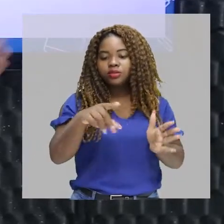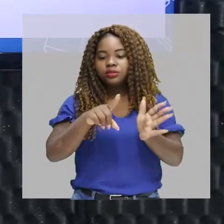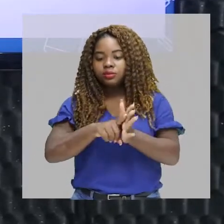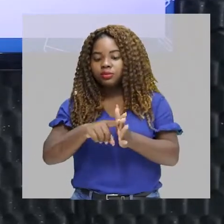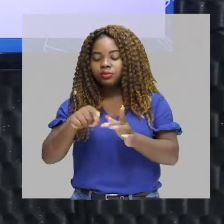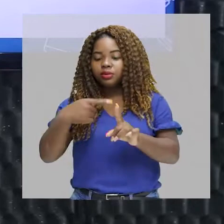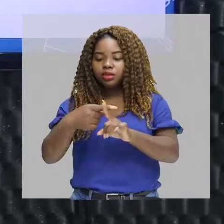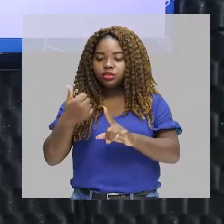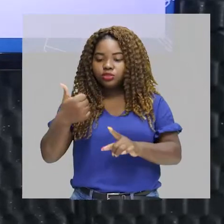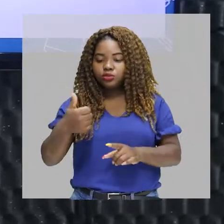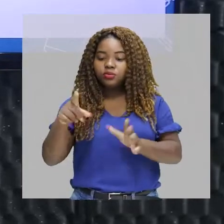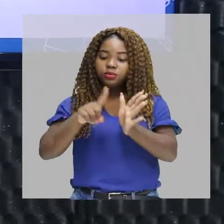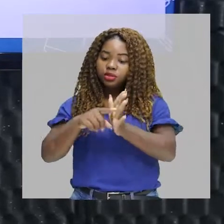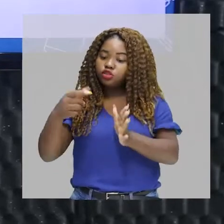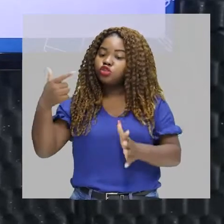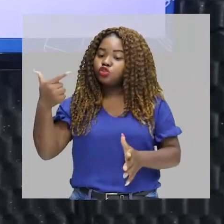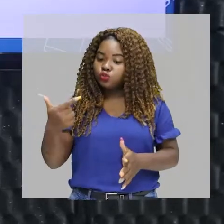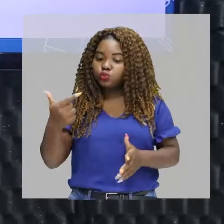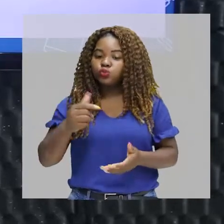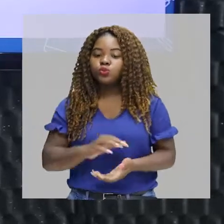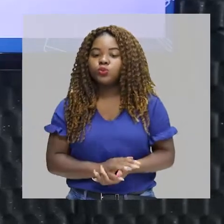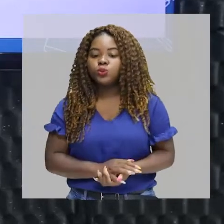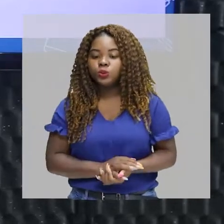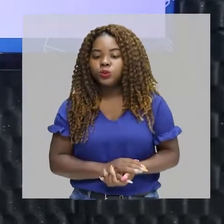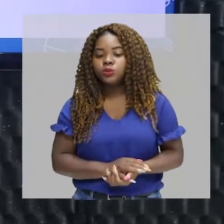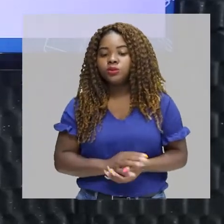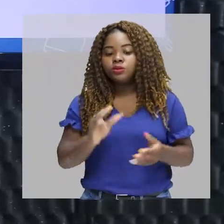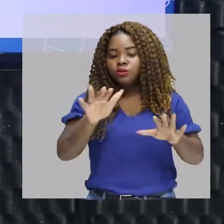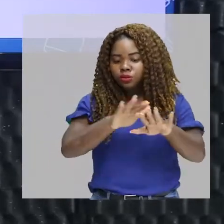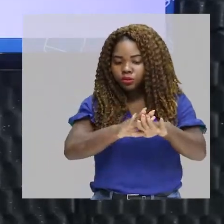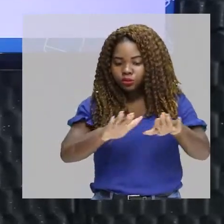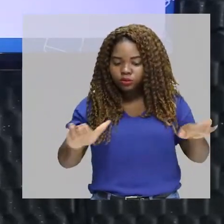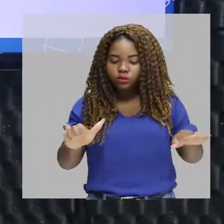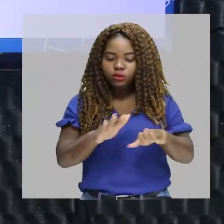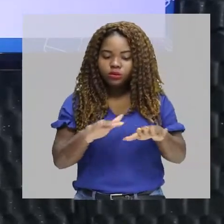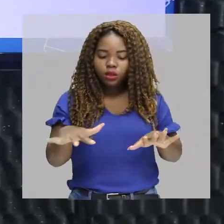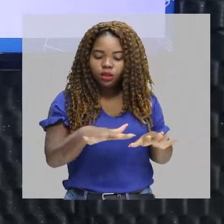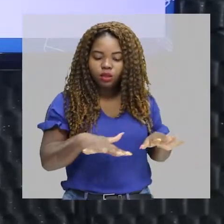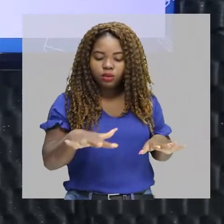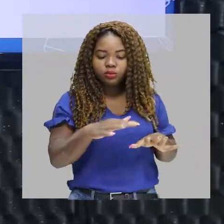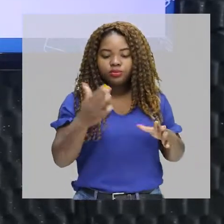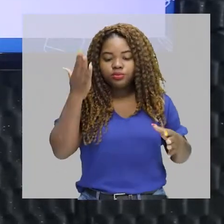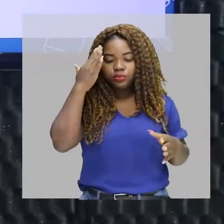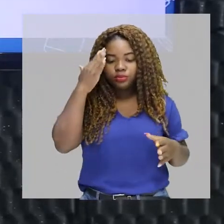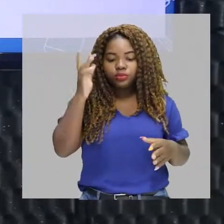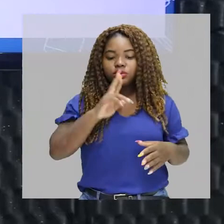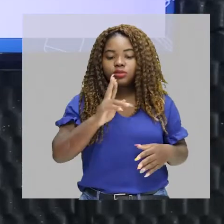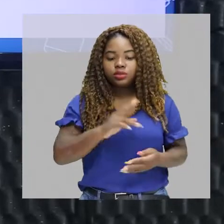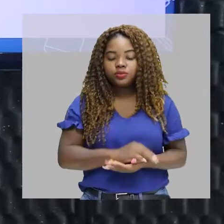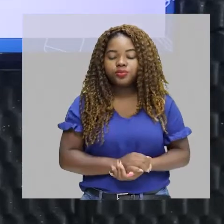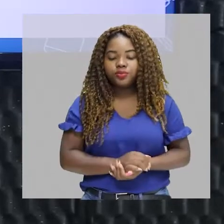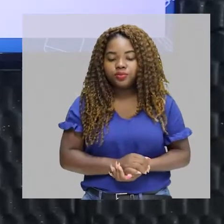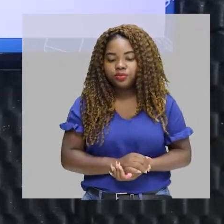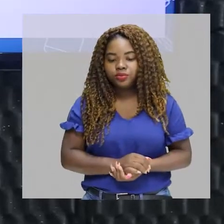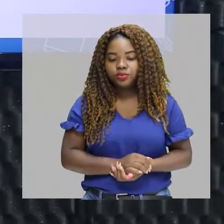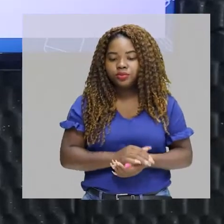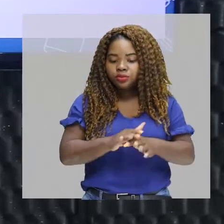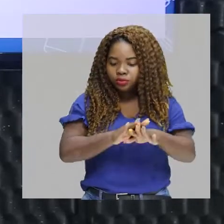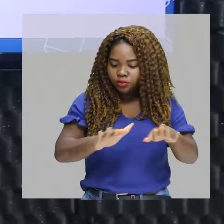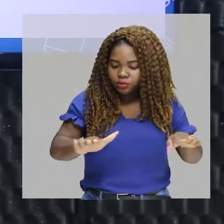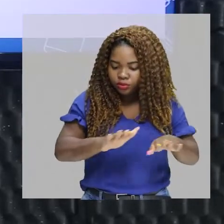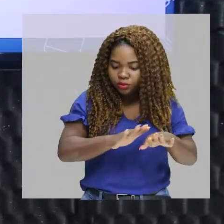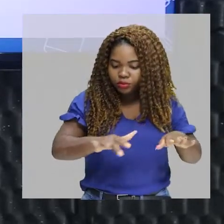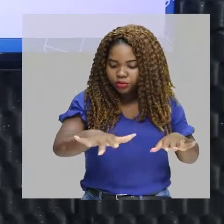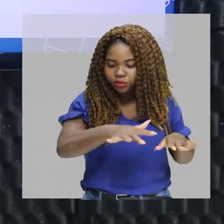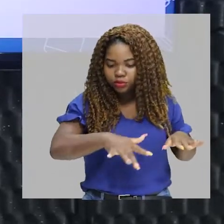2. Então, para cobrir aquela peça, vamos entender esse resultado. Para cobrir aquela